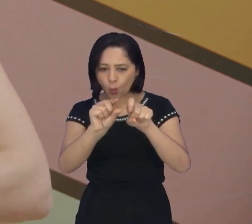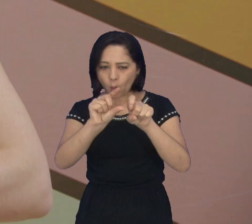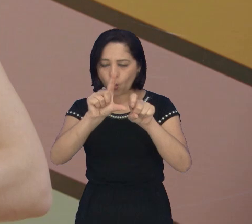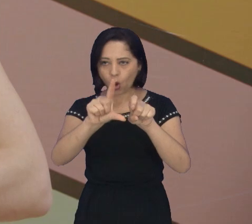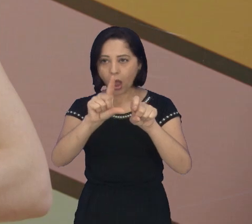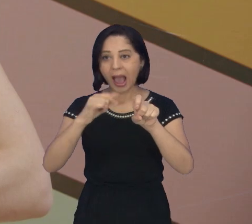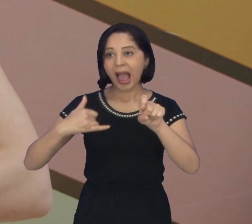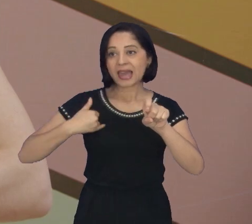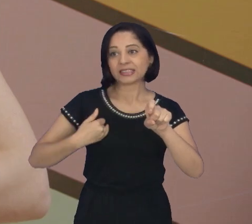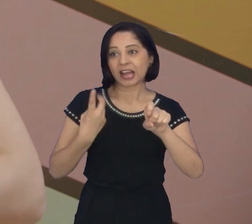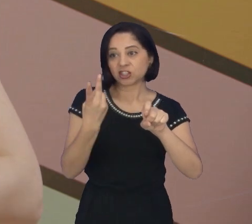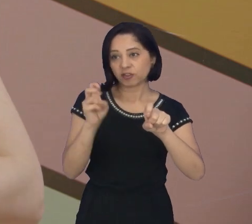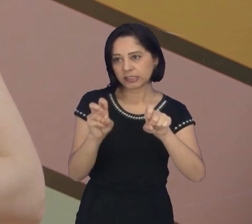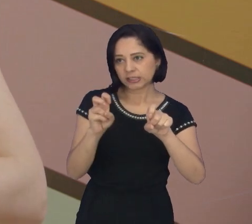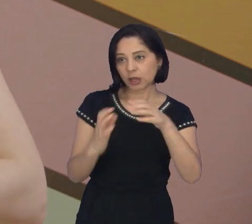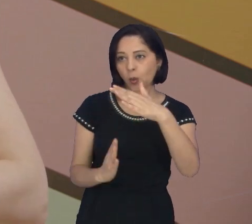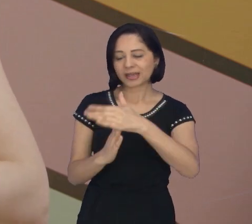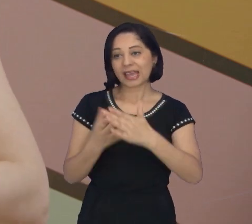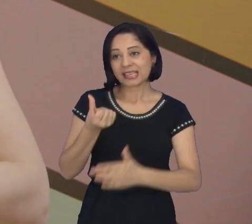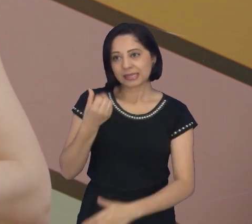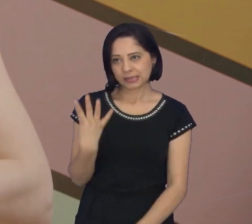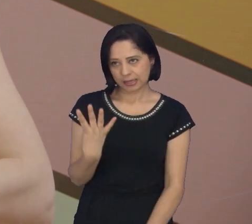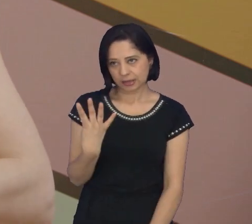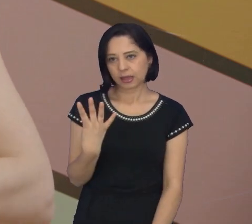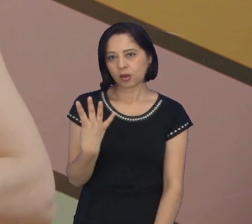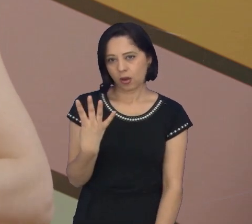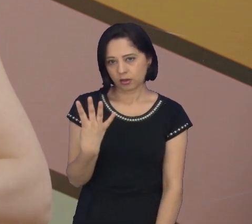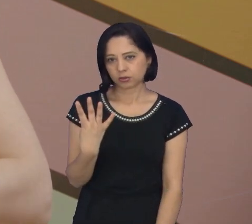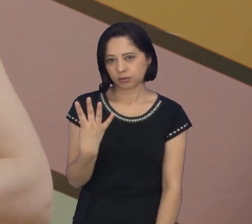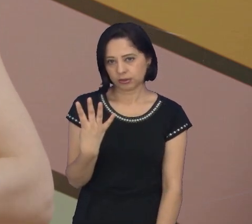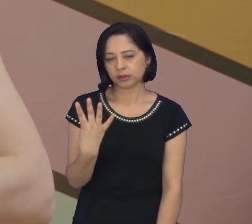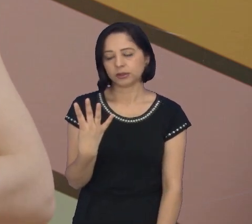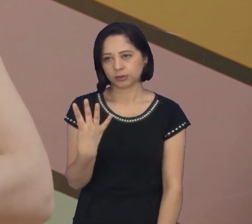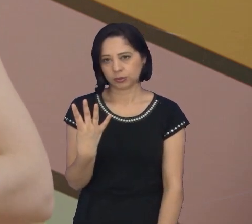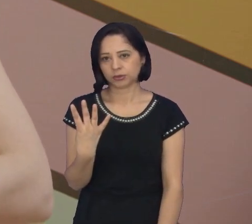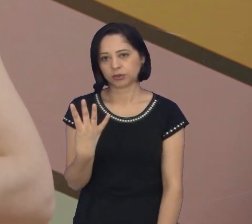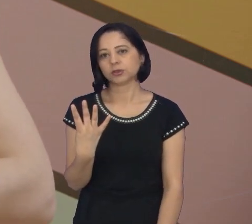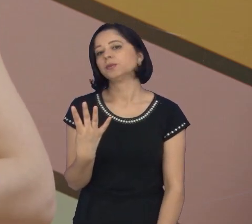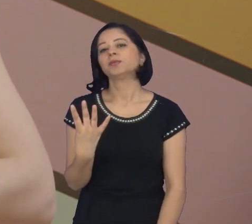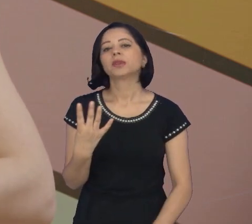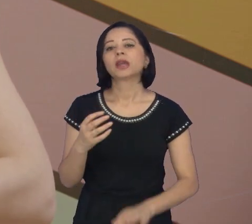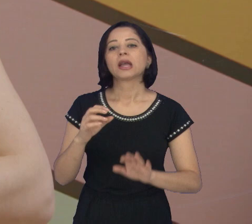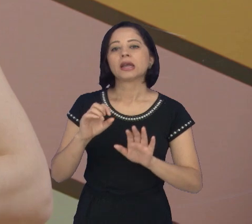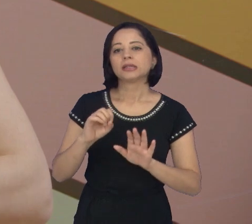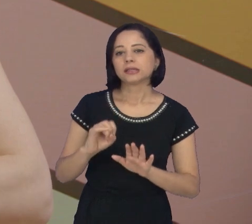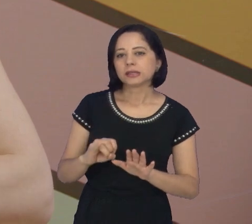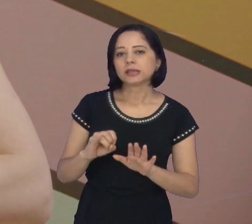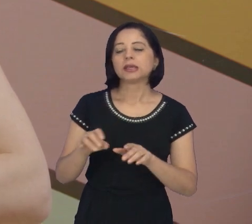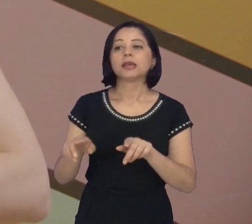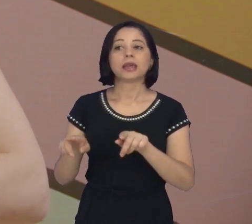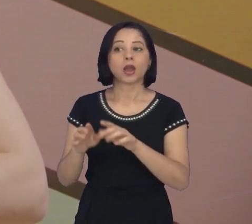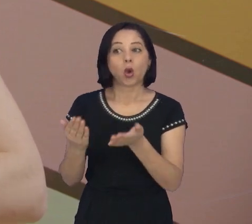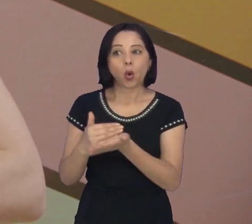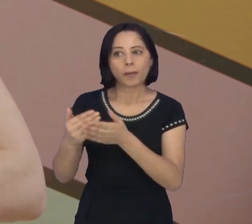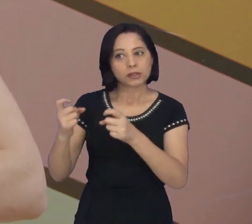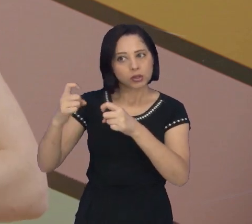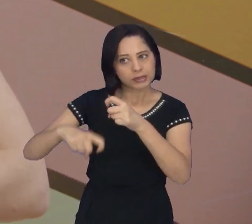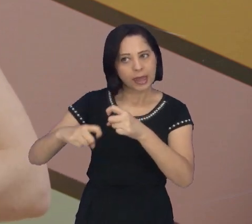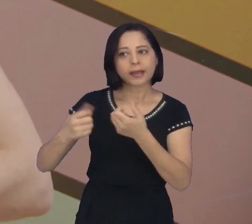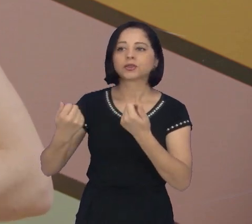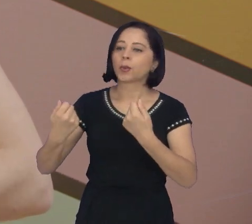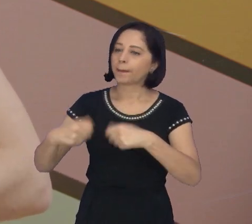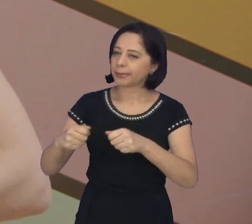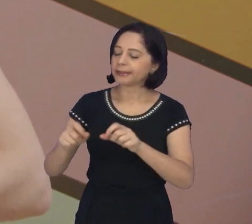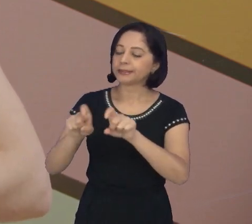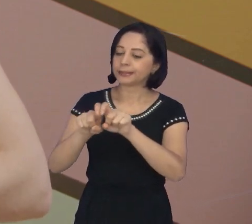até os 64 anos para mulheres imunocompetentes, a partir do momento que ela também inicia a vida sexual. Se ela não